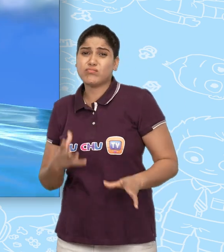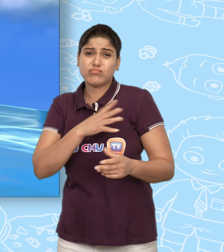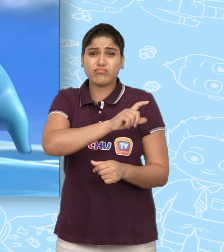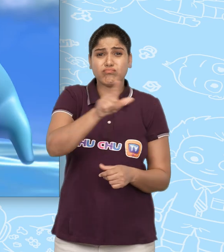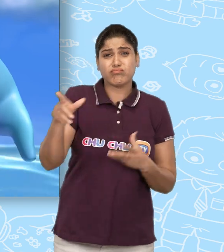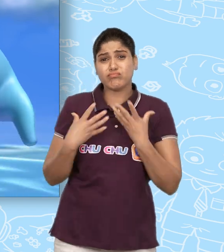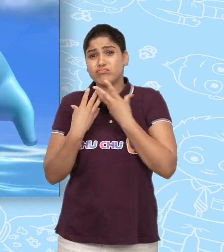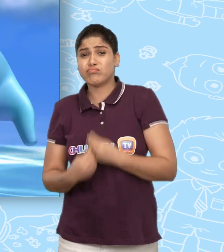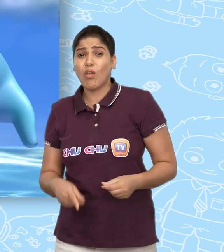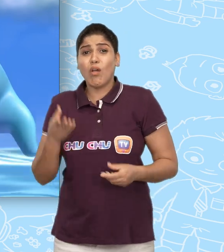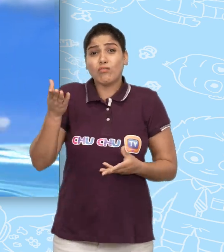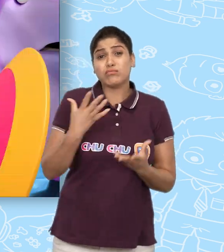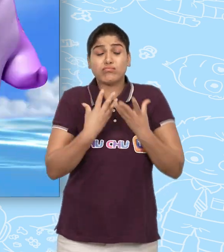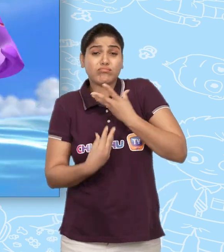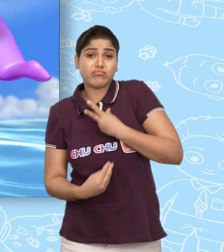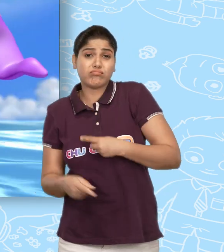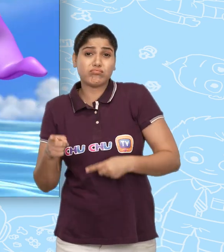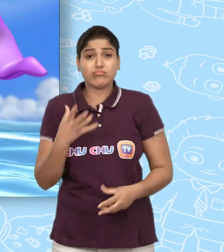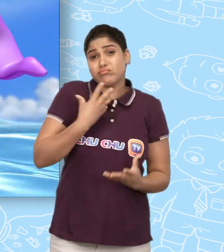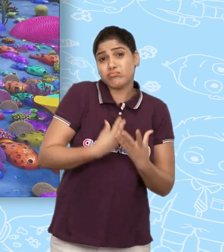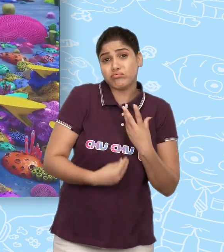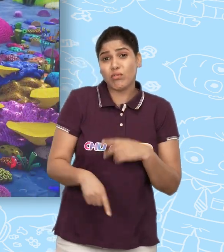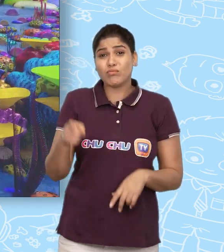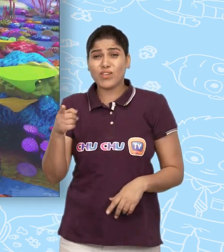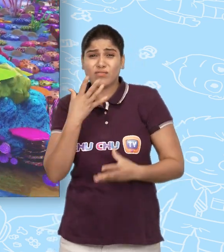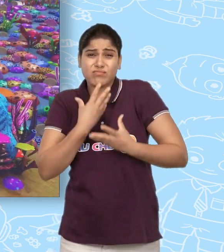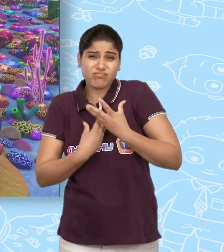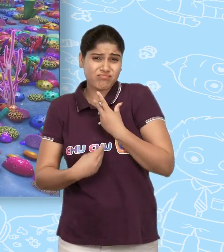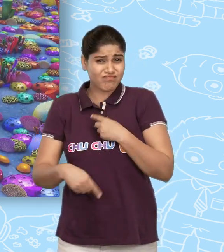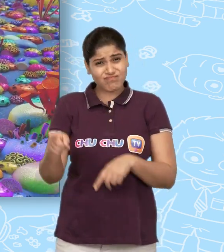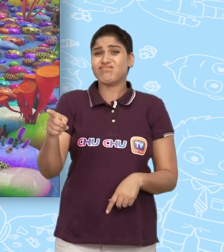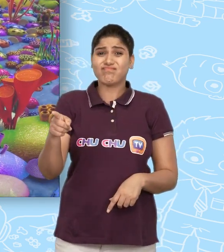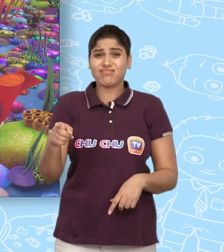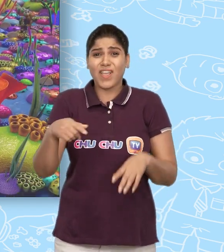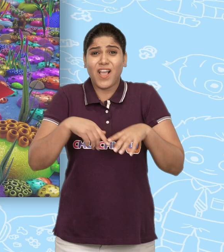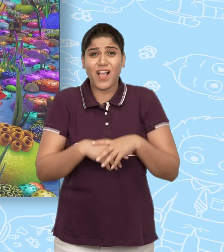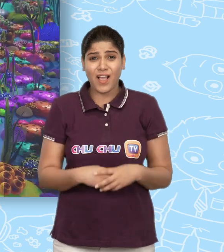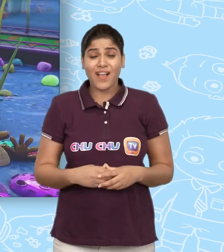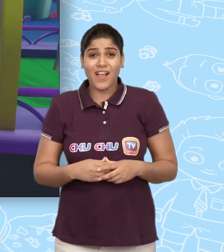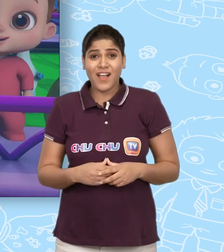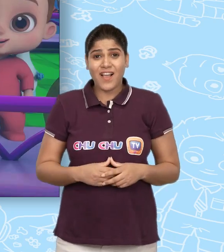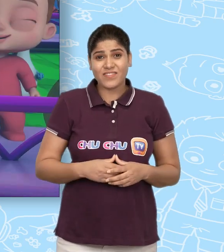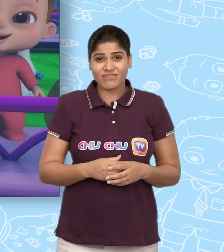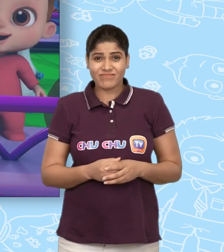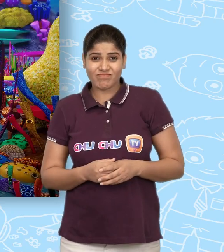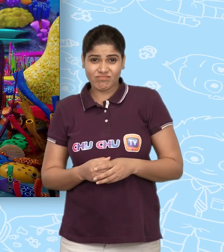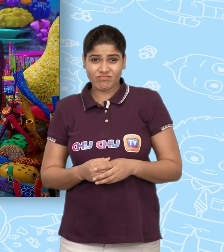do do do do, whoever udas do do do do do do, whoever udas do do do do do do, whoever udas.